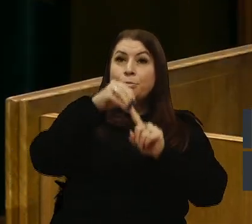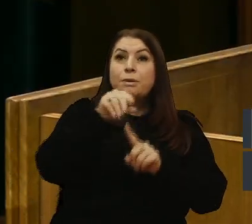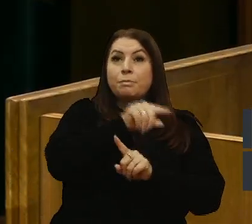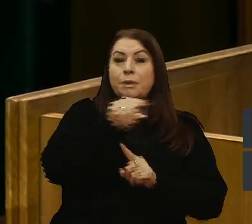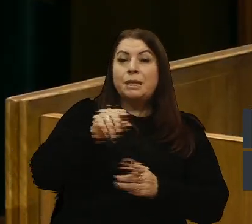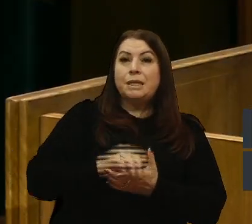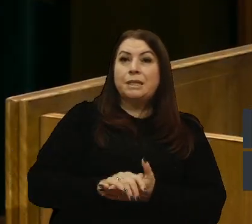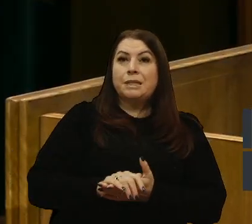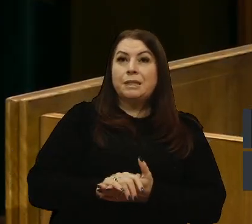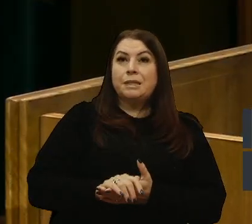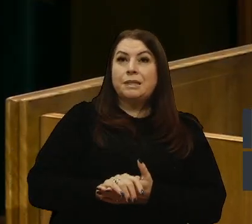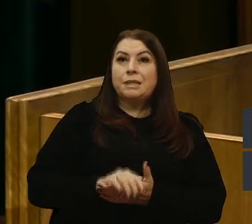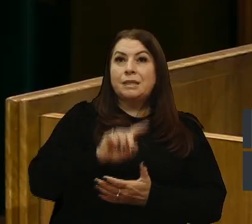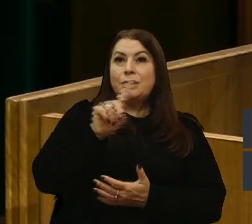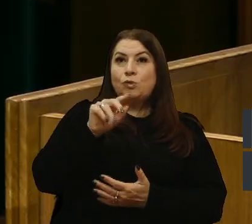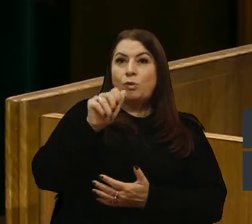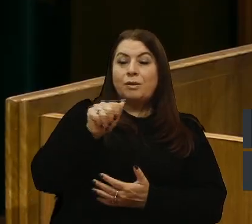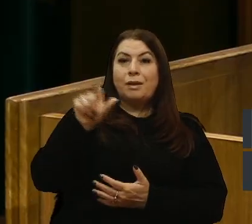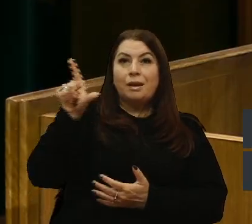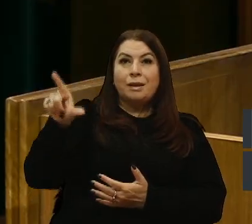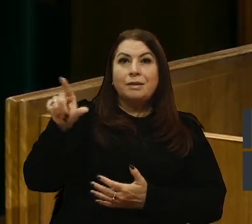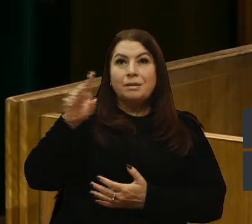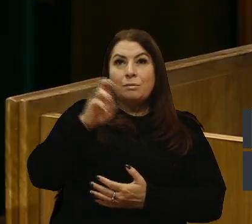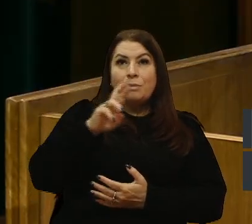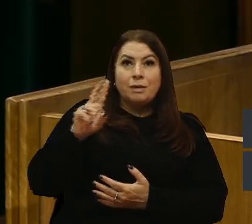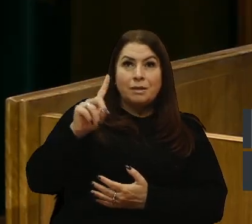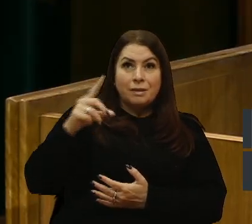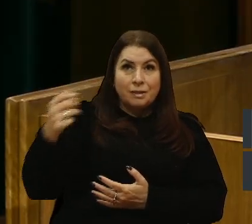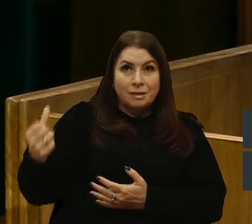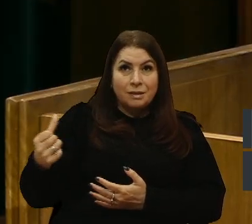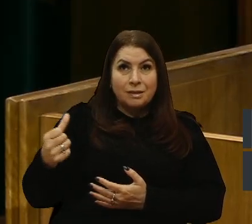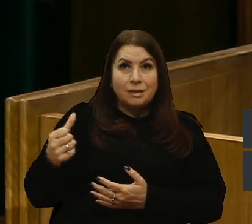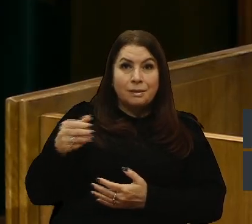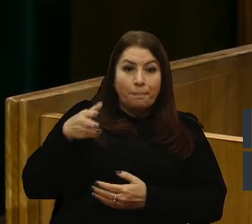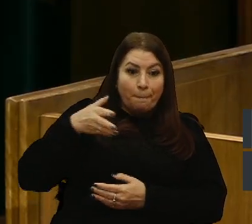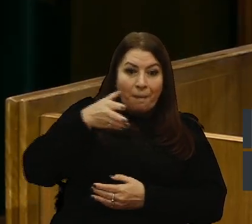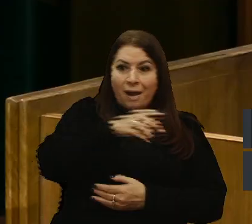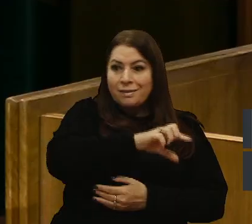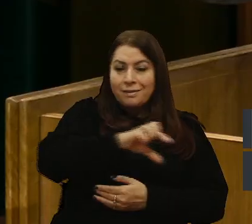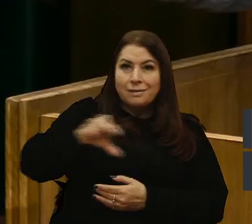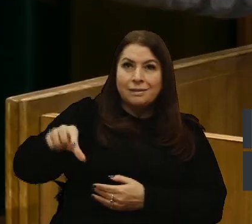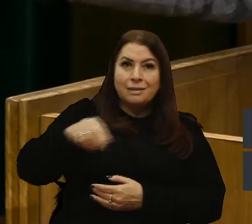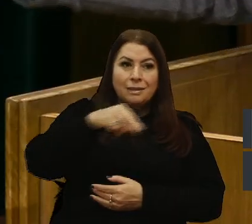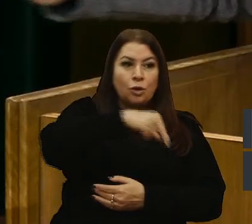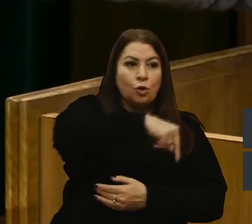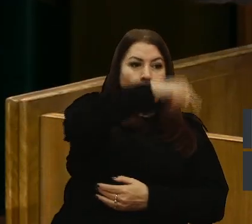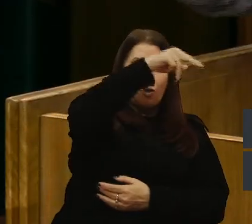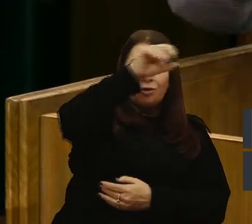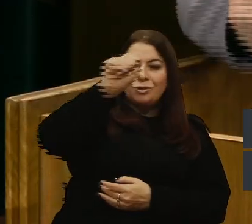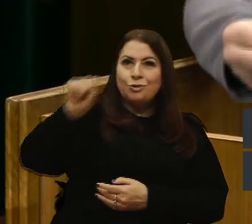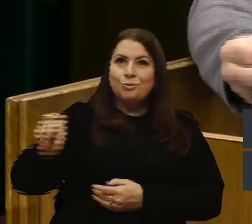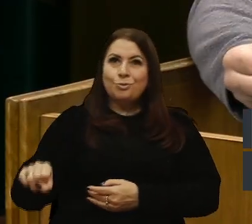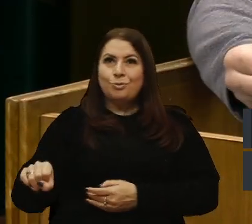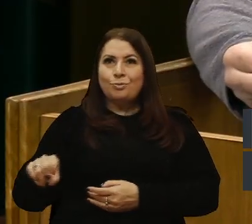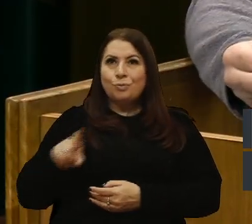principalmente a Zona Leste, que é onde a BR-116 corta de norte a sul.